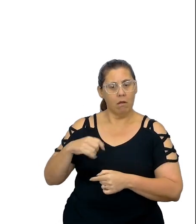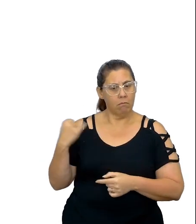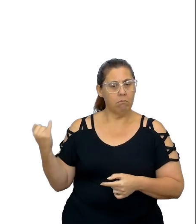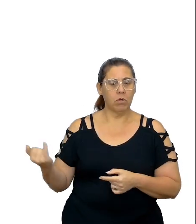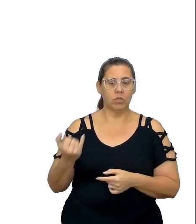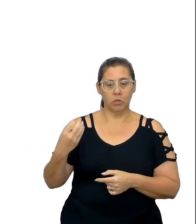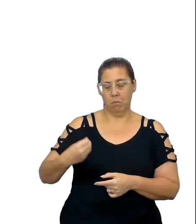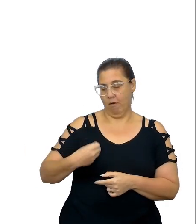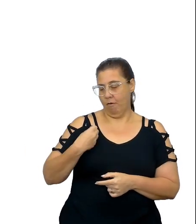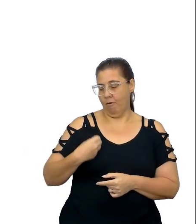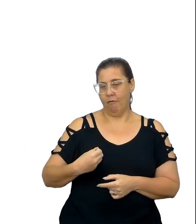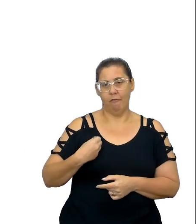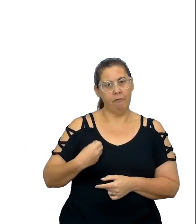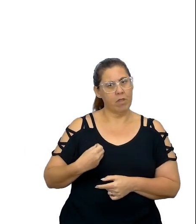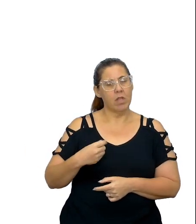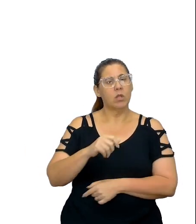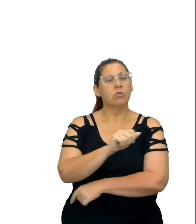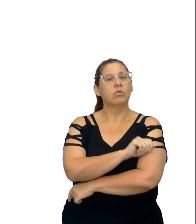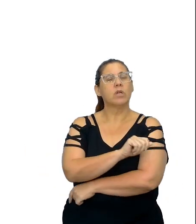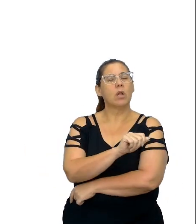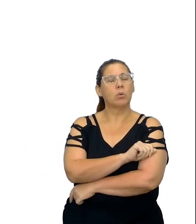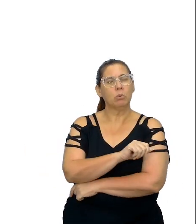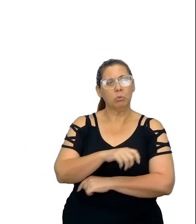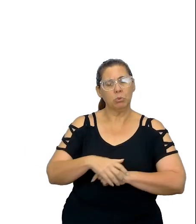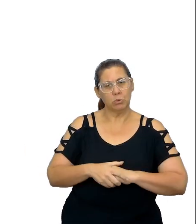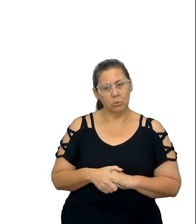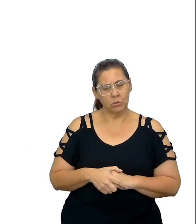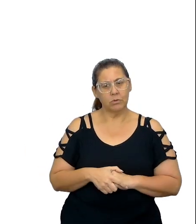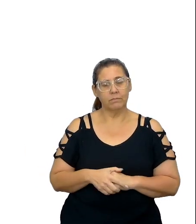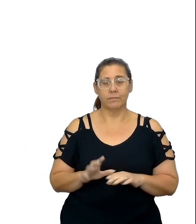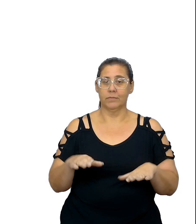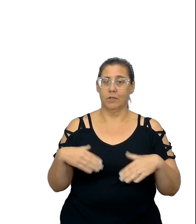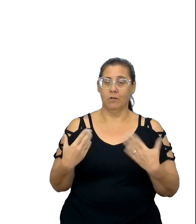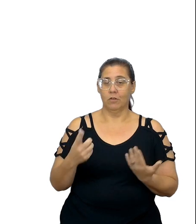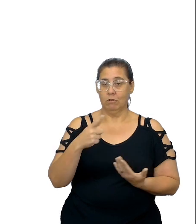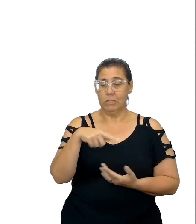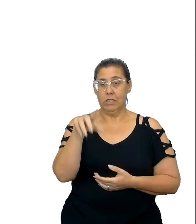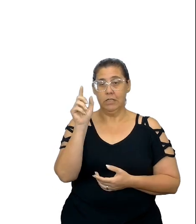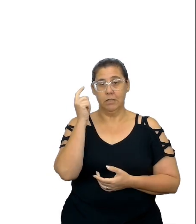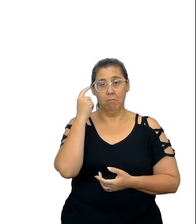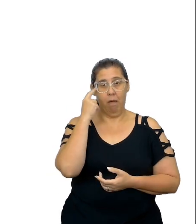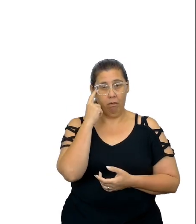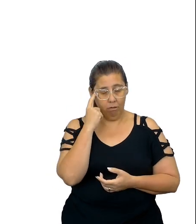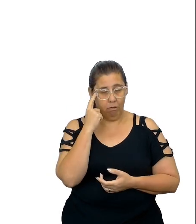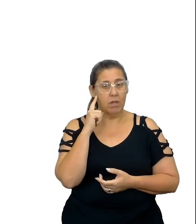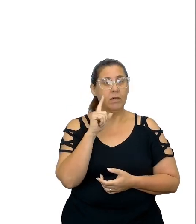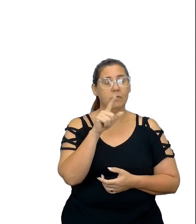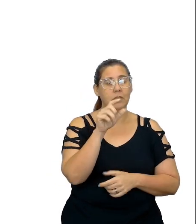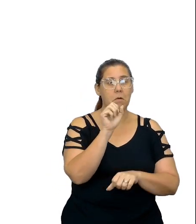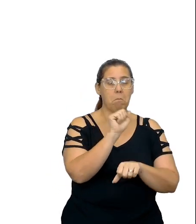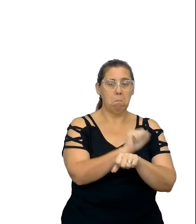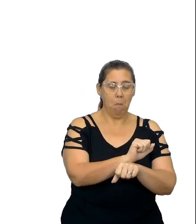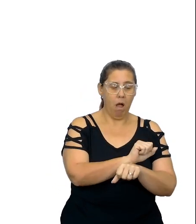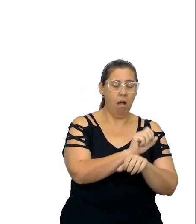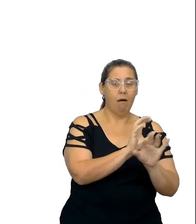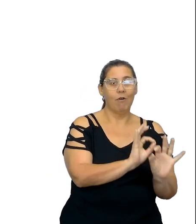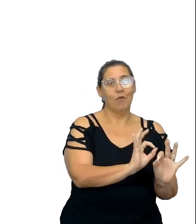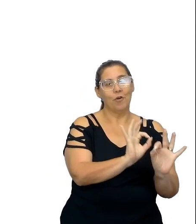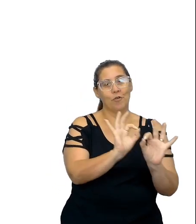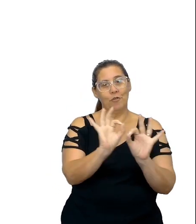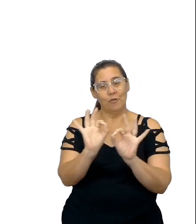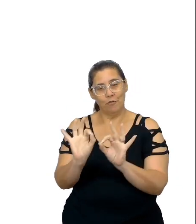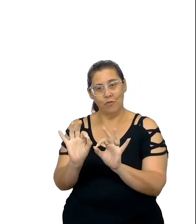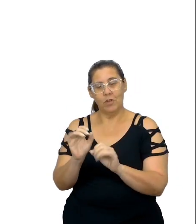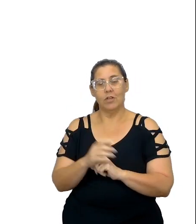relevante para a vida cotidiana dos estudantes? Então, enquanto vocês pensam, enquanto vocês pausam esse vídeo, né,